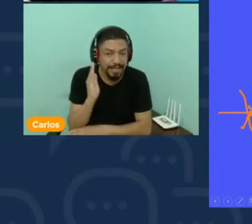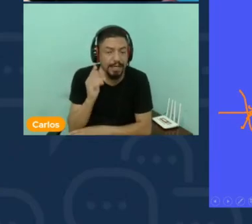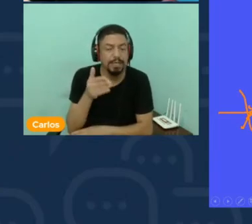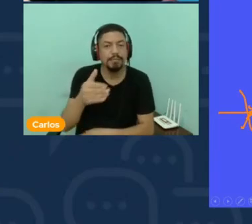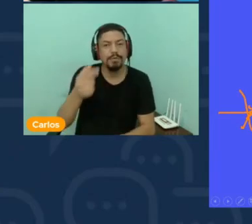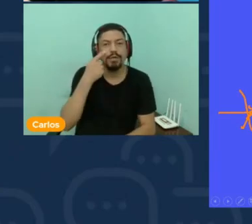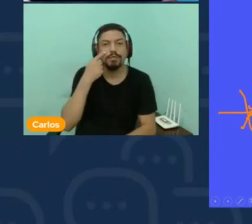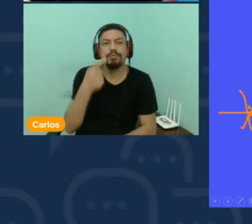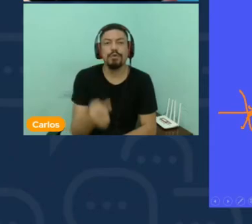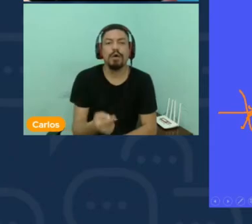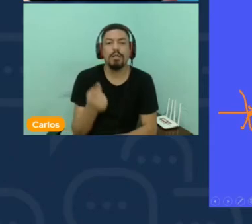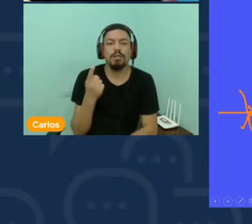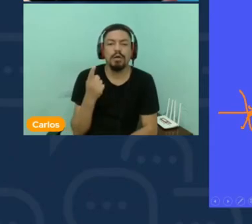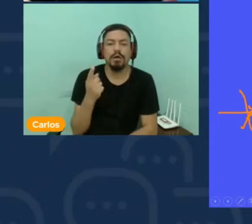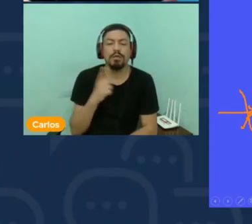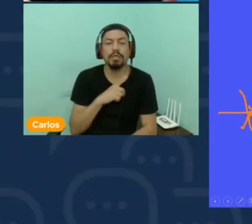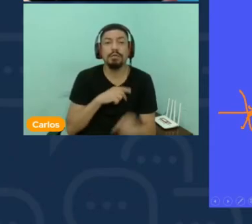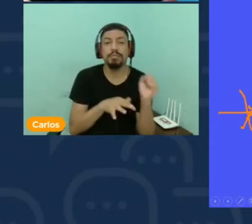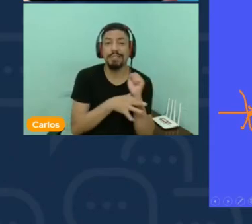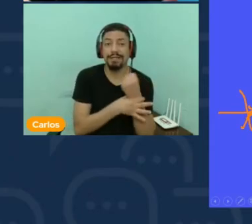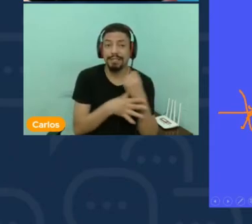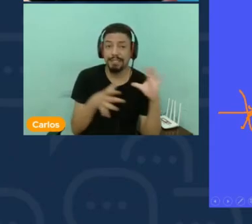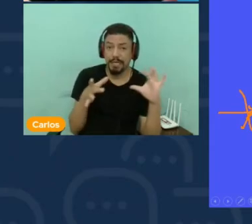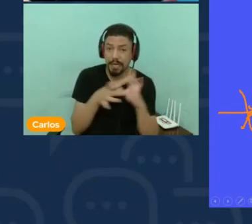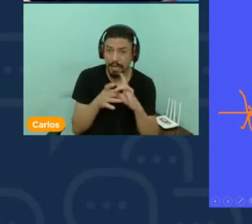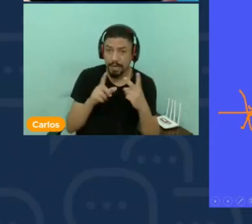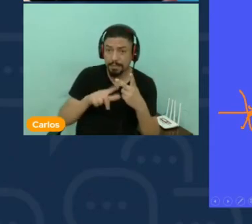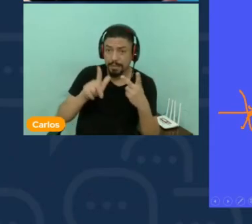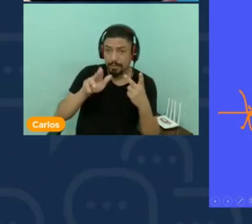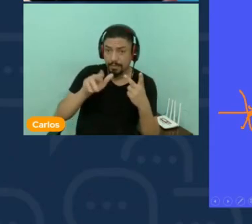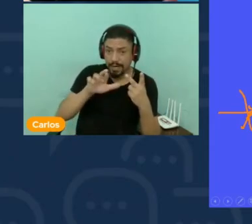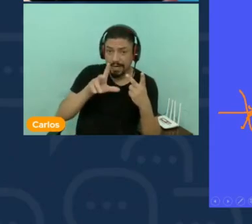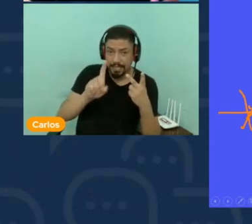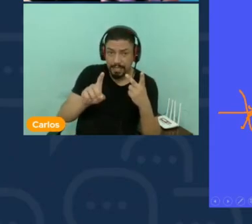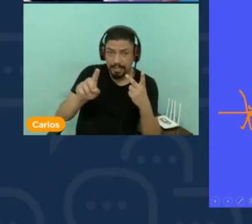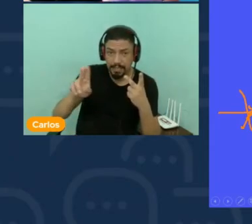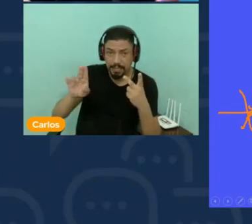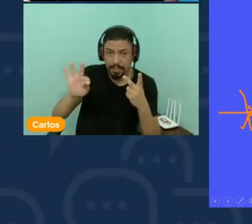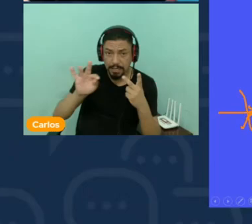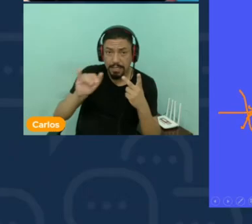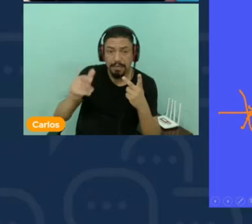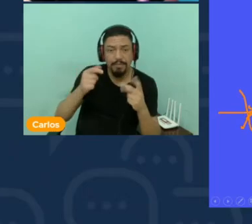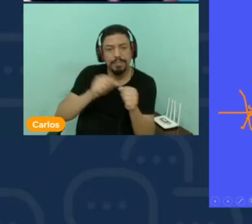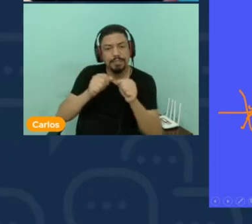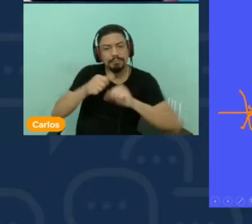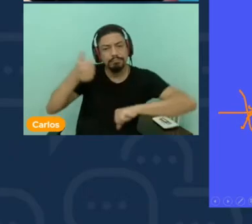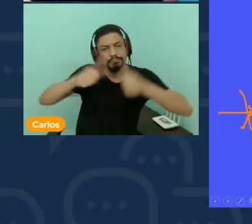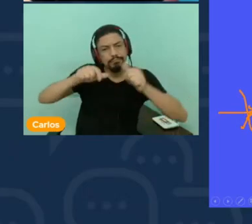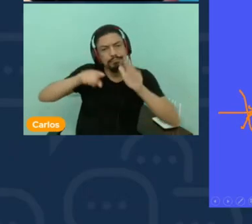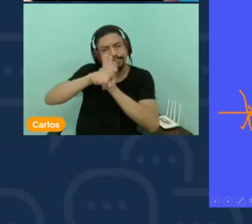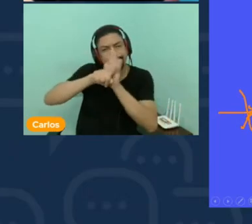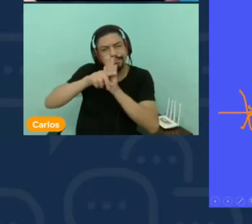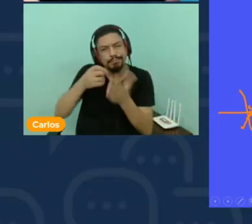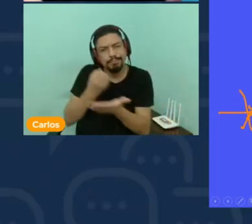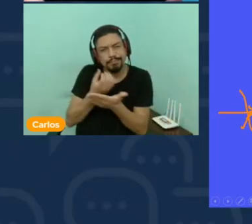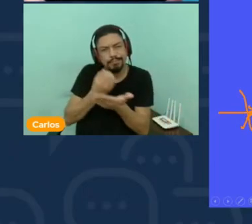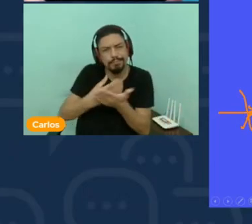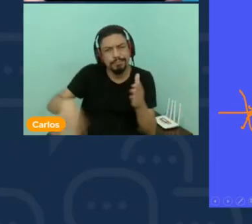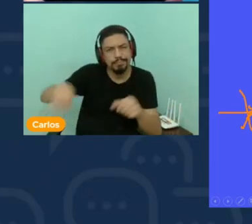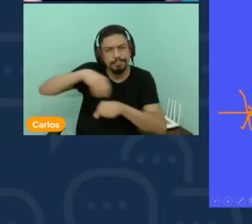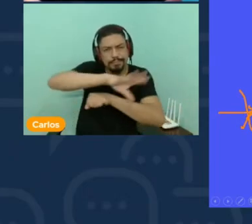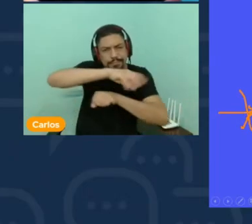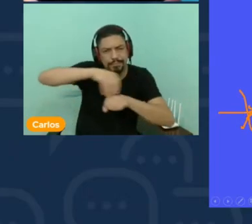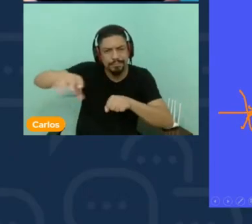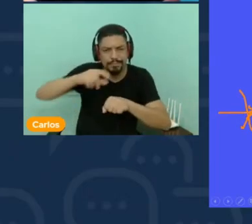viu, a gente tem o Security Hub e o Guarddury ali para analisar que tráfego é esse. Será que é um